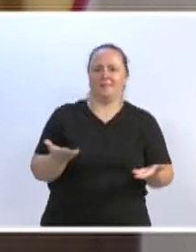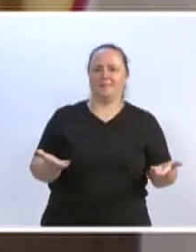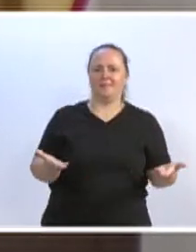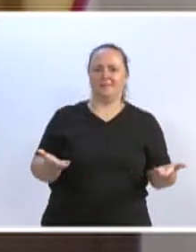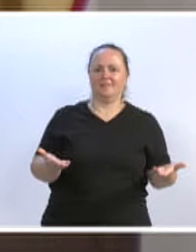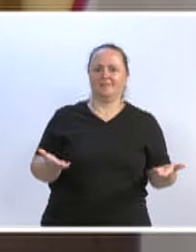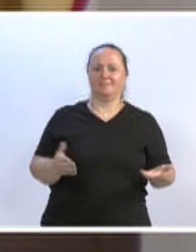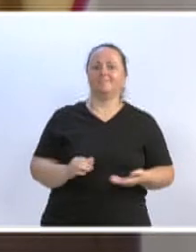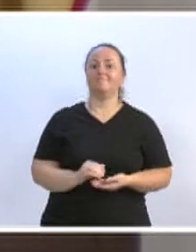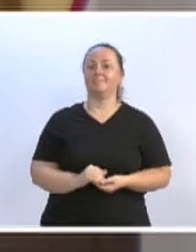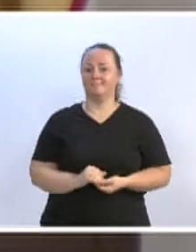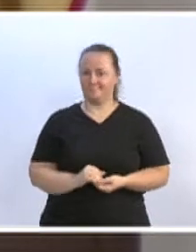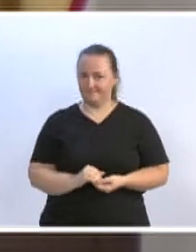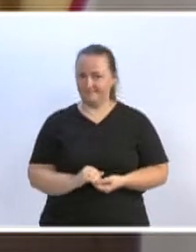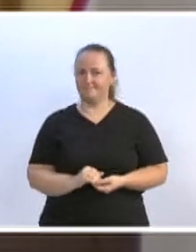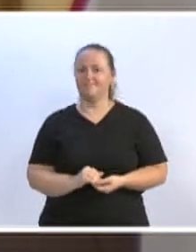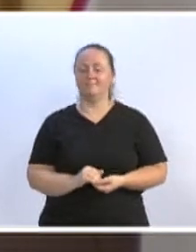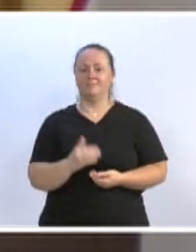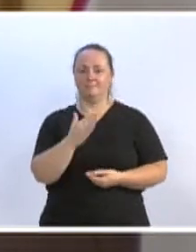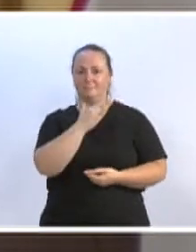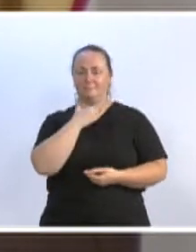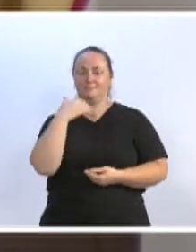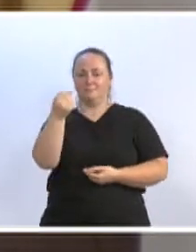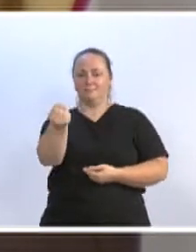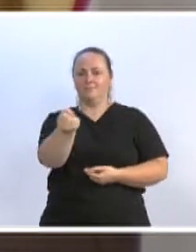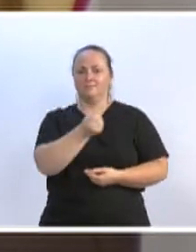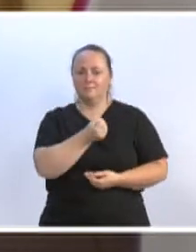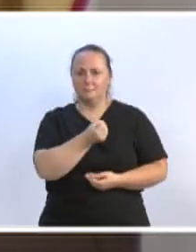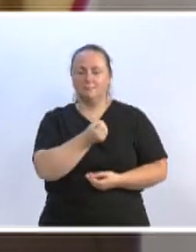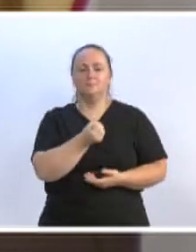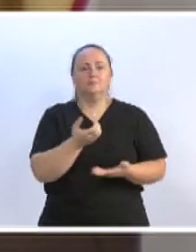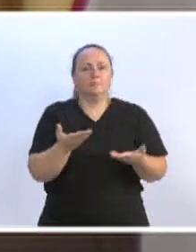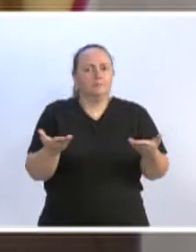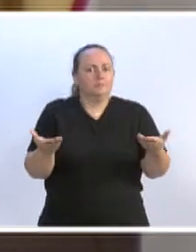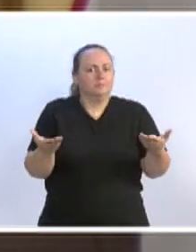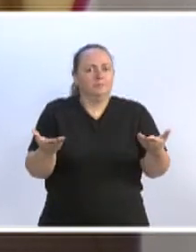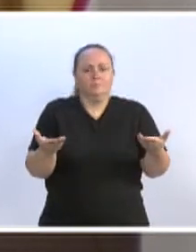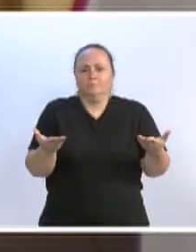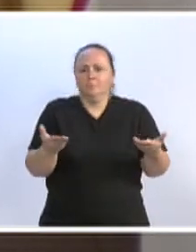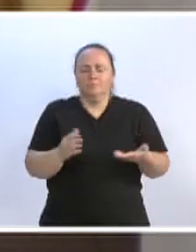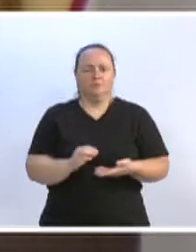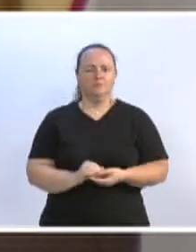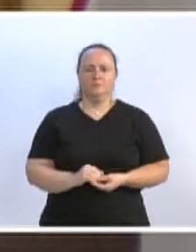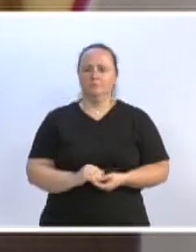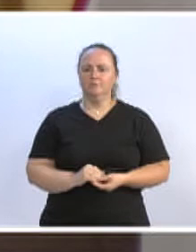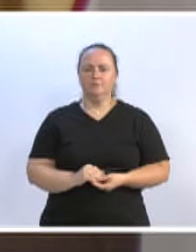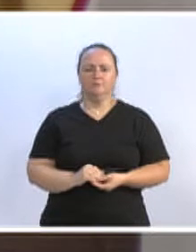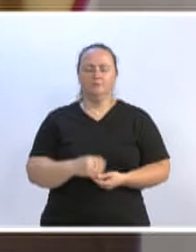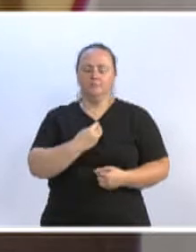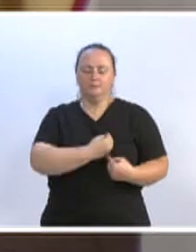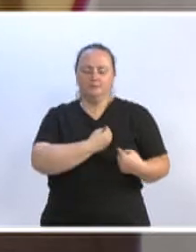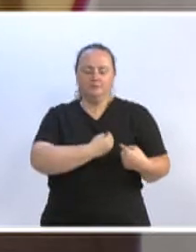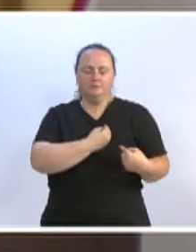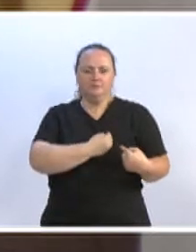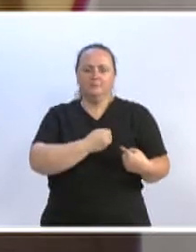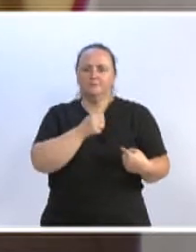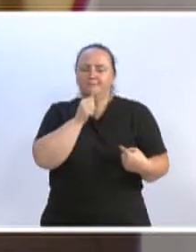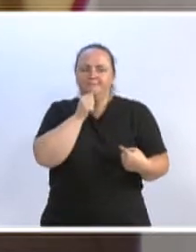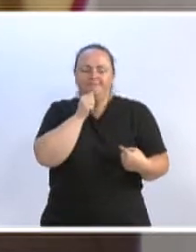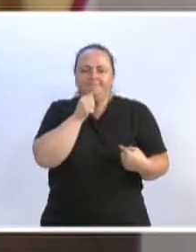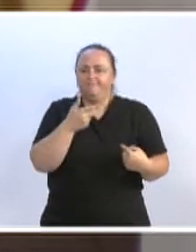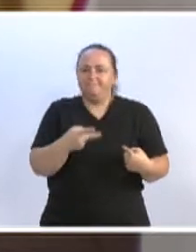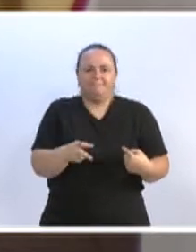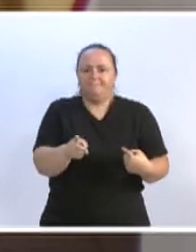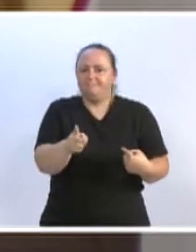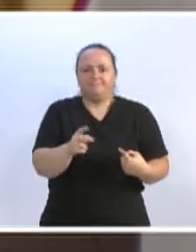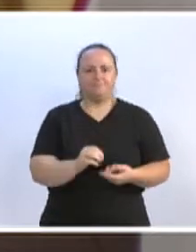O homicídio, a vida única, a vida que continua. A